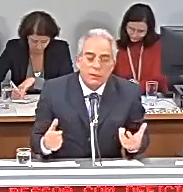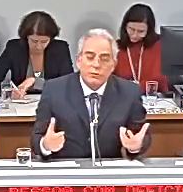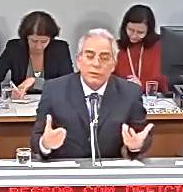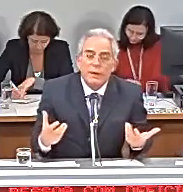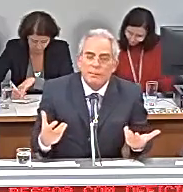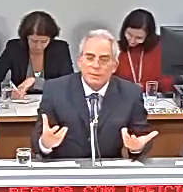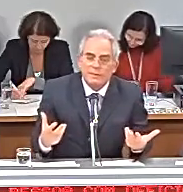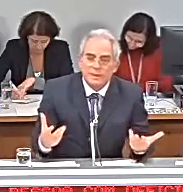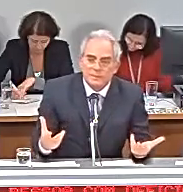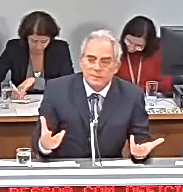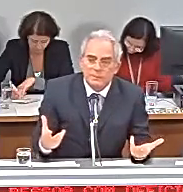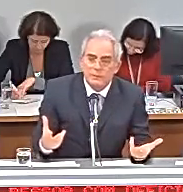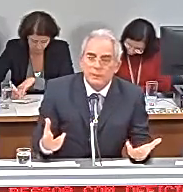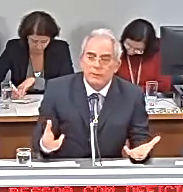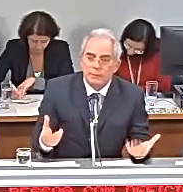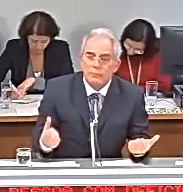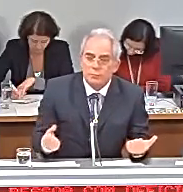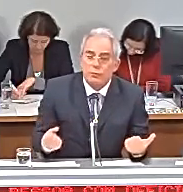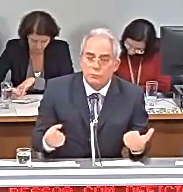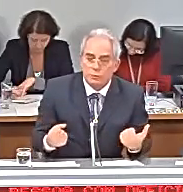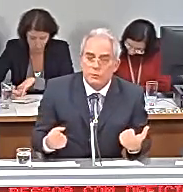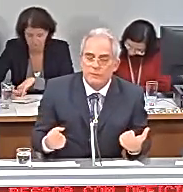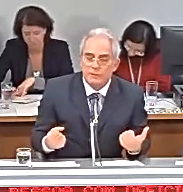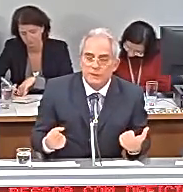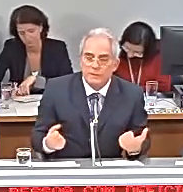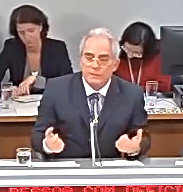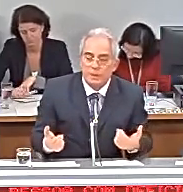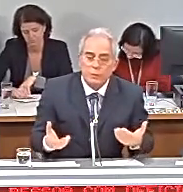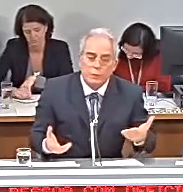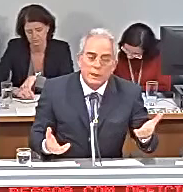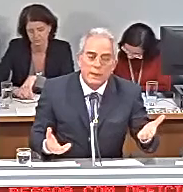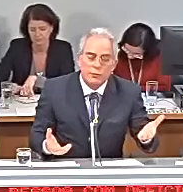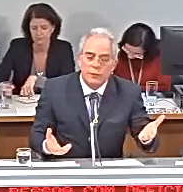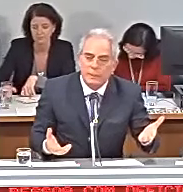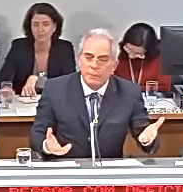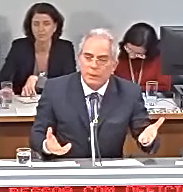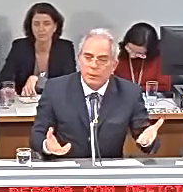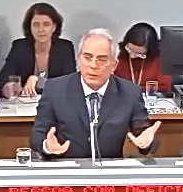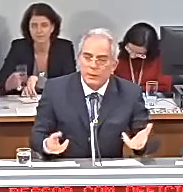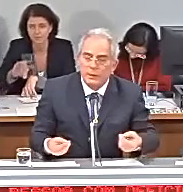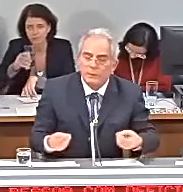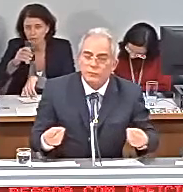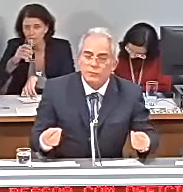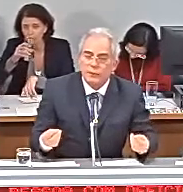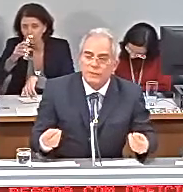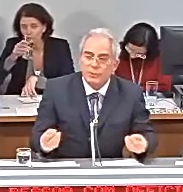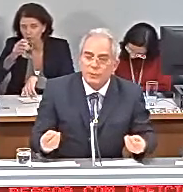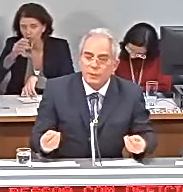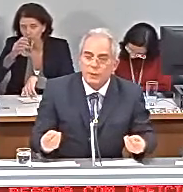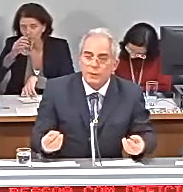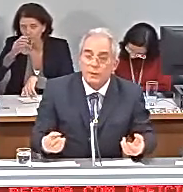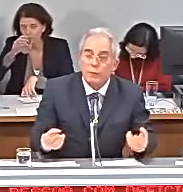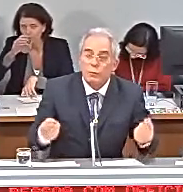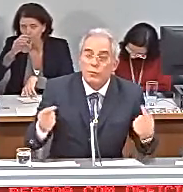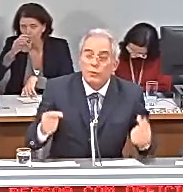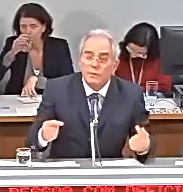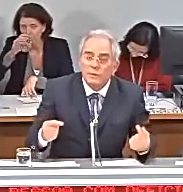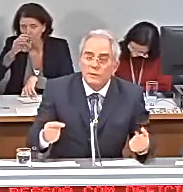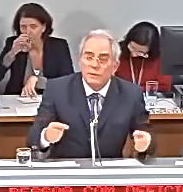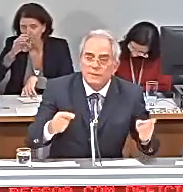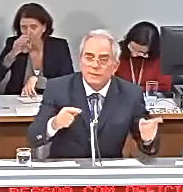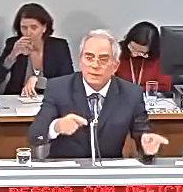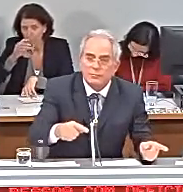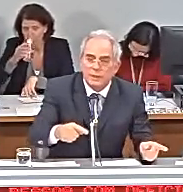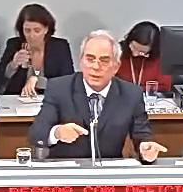a falta de capacitação das pessoas com deficiência. No caso, a Ana Paula, se tivesse alguém no